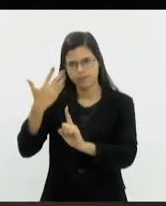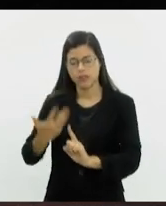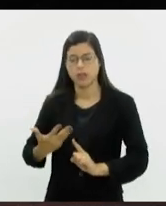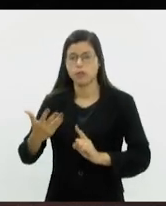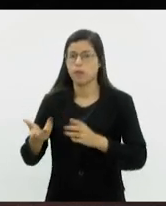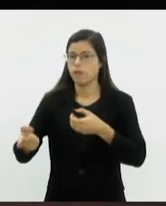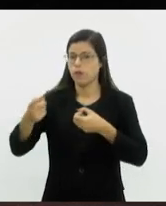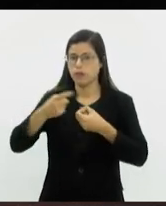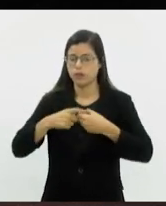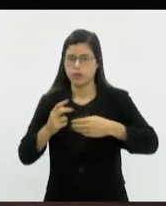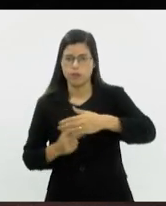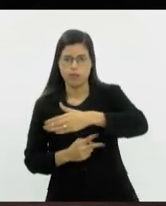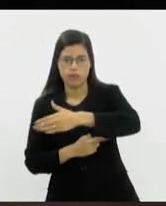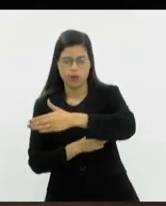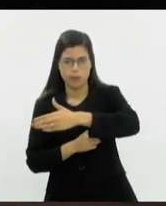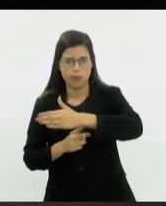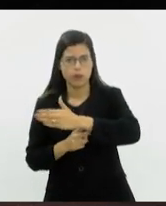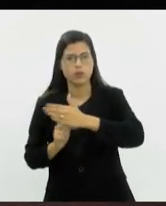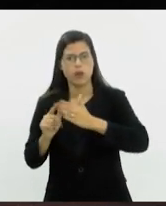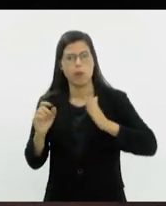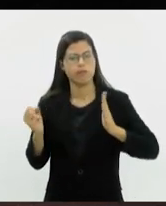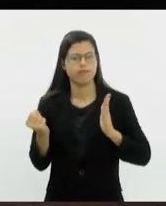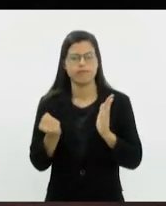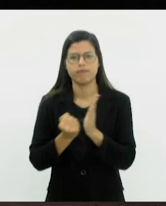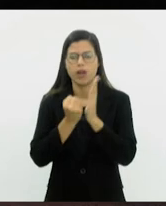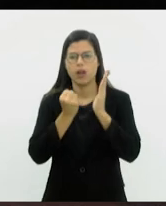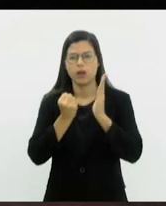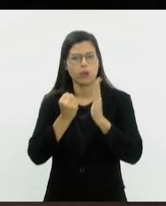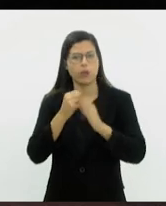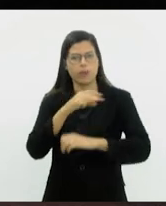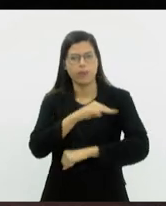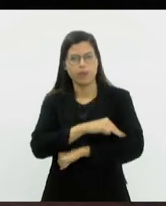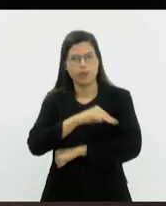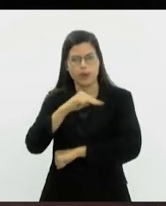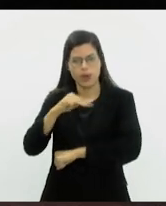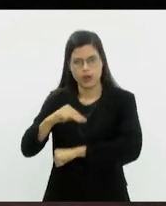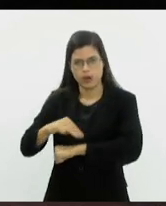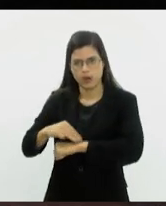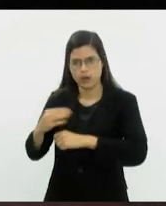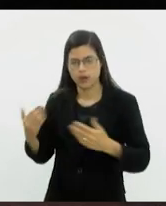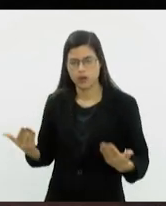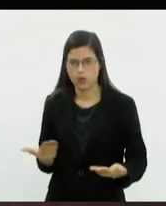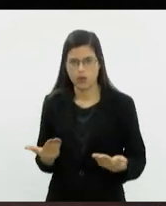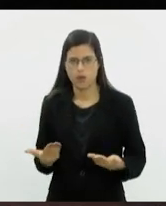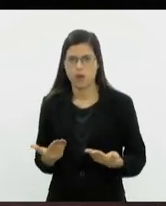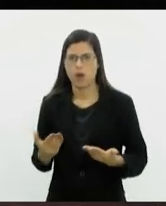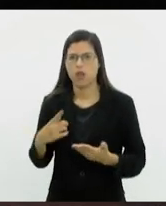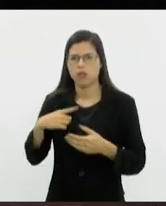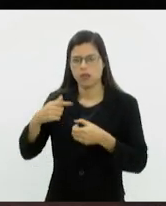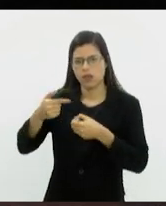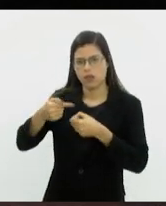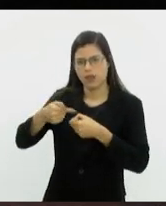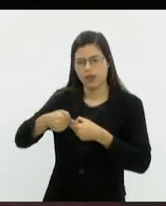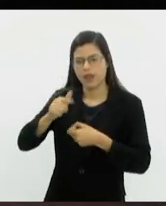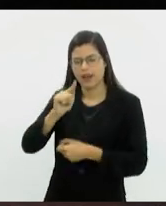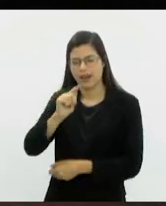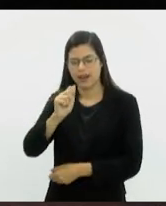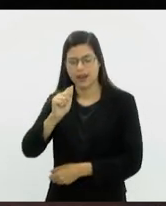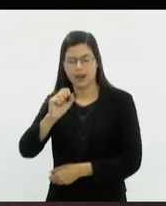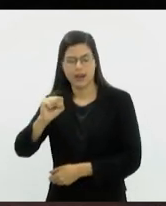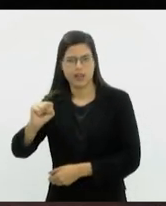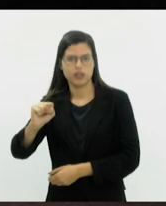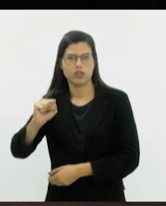ponte é um marco aonde Macaé agora, com a questão do gás natural, vai se tornar